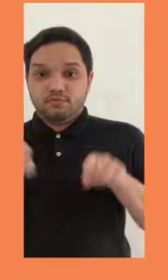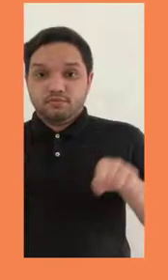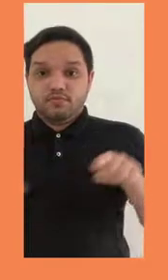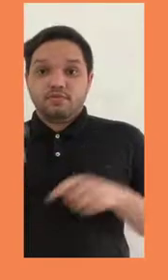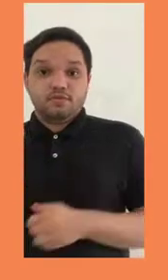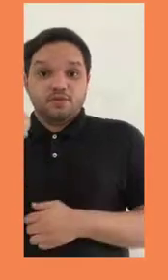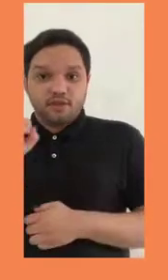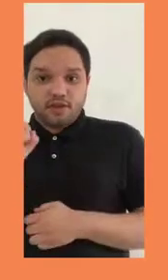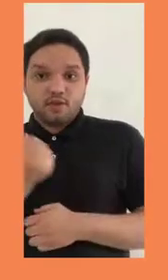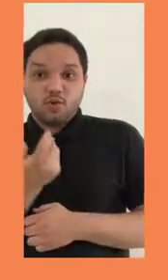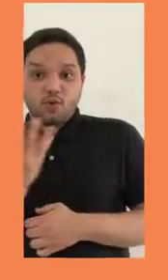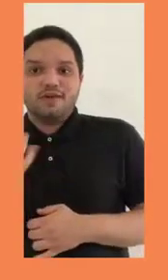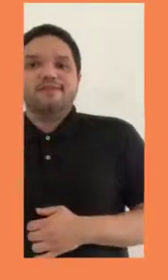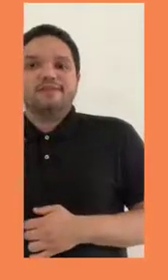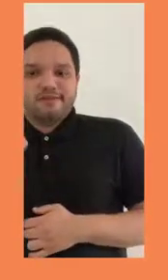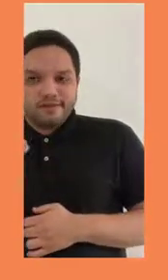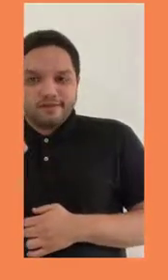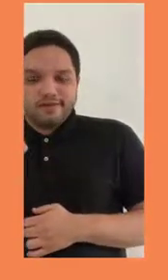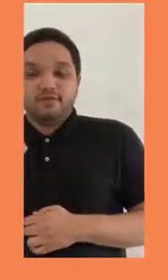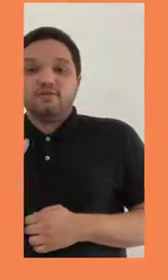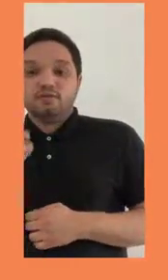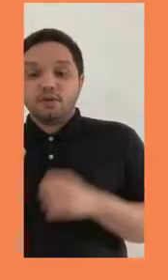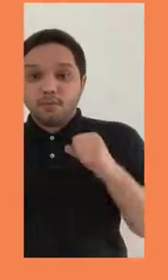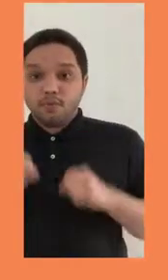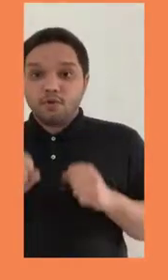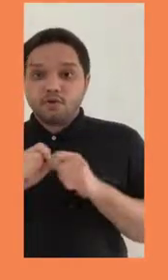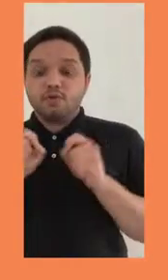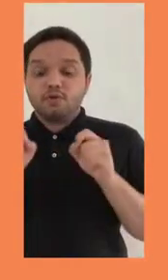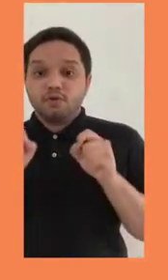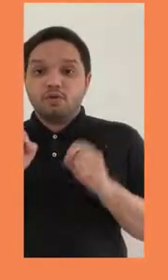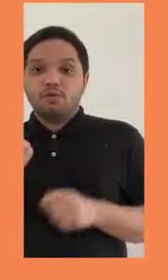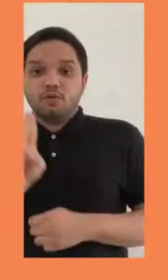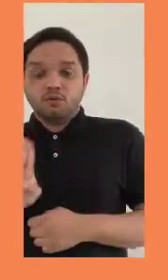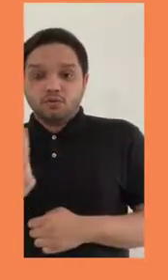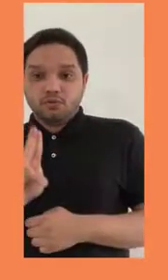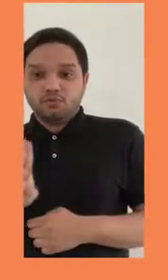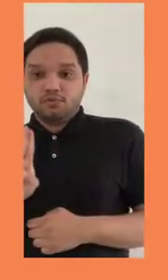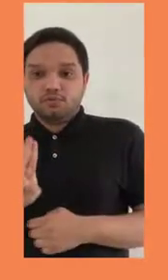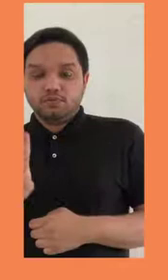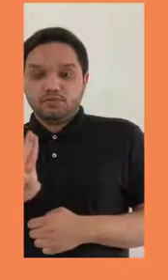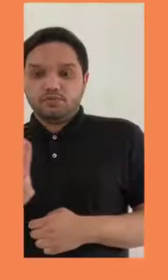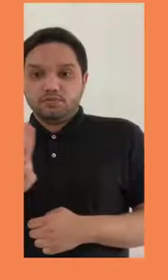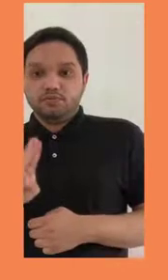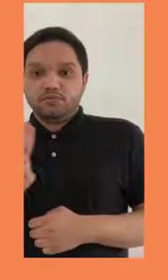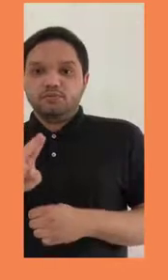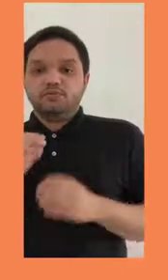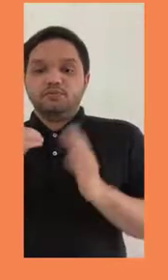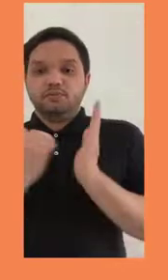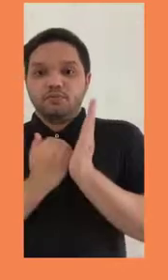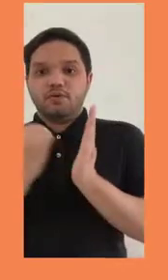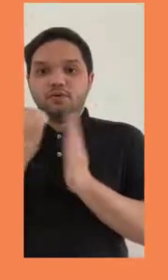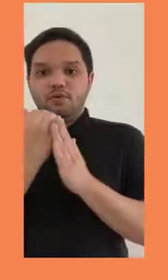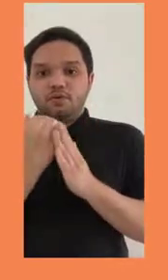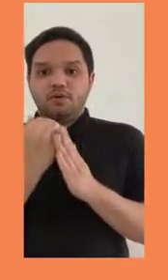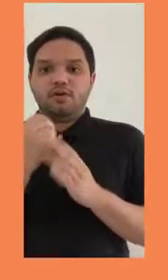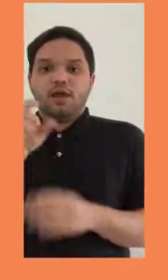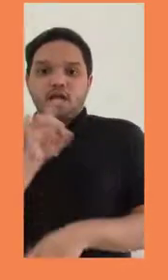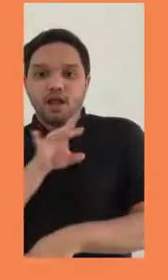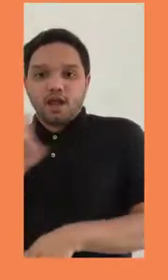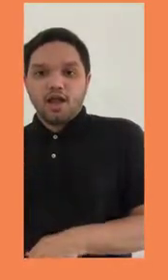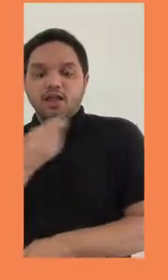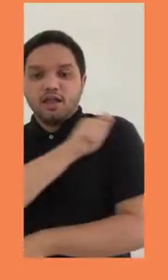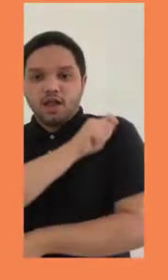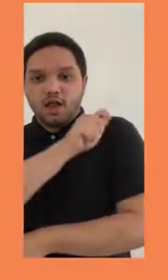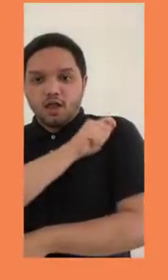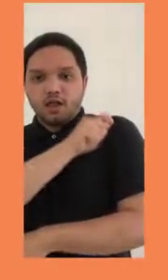são criados né para esse plugin ele vem com nível 10 tá com a quantidade de